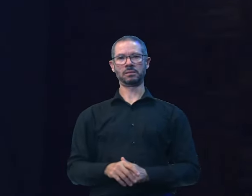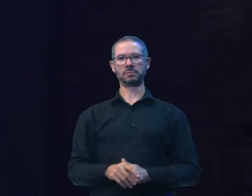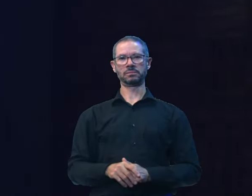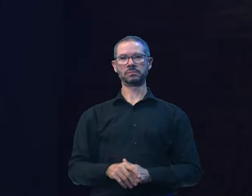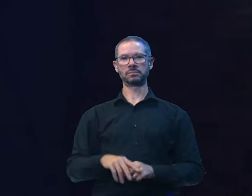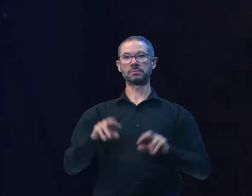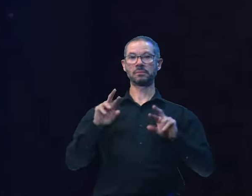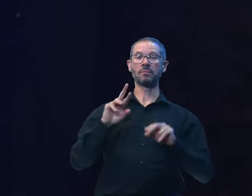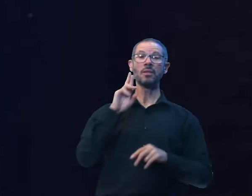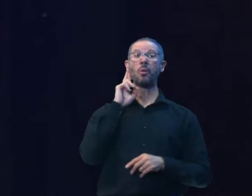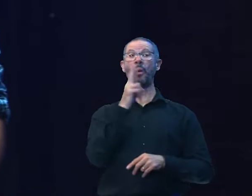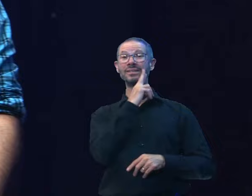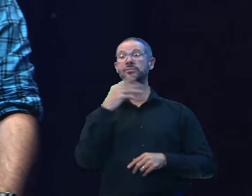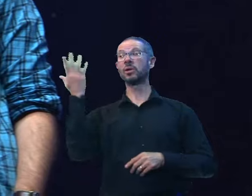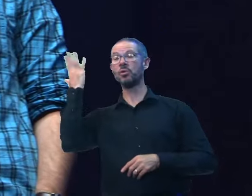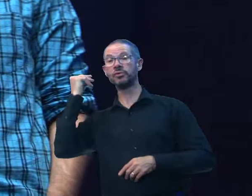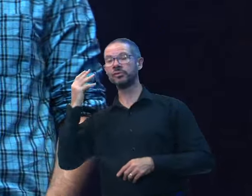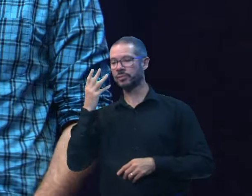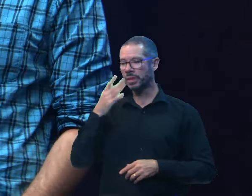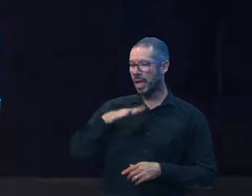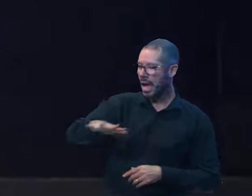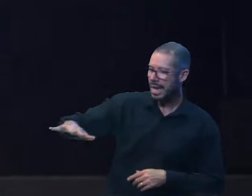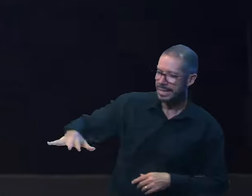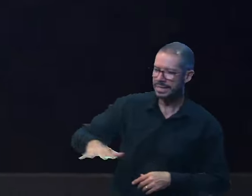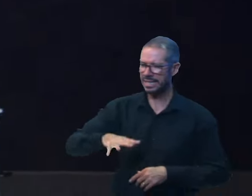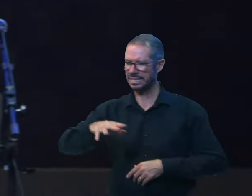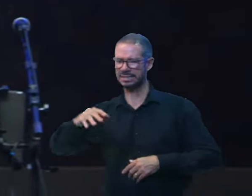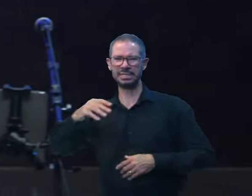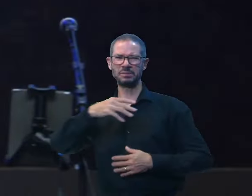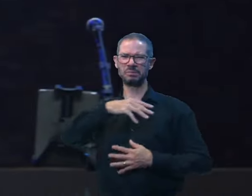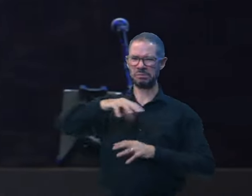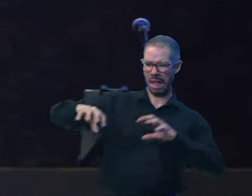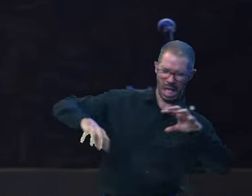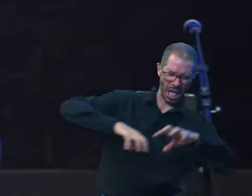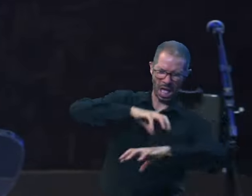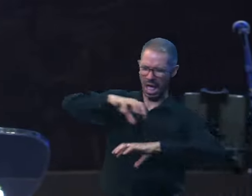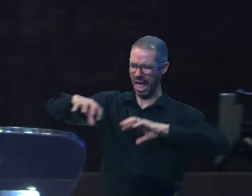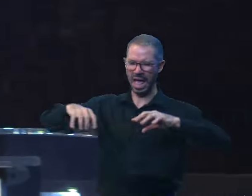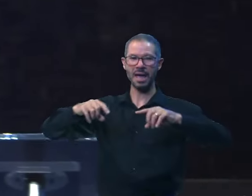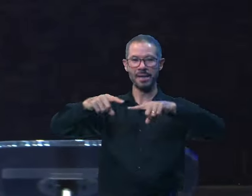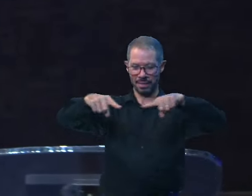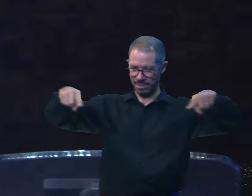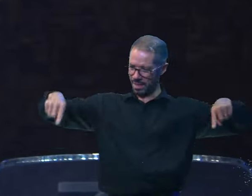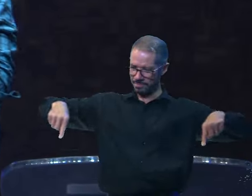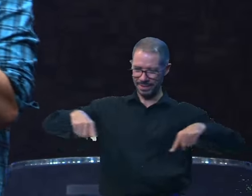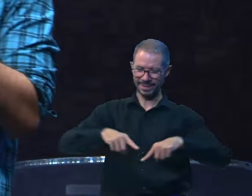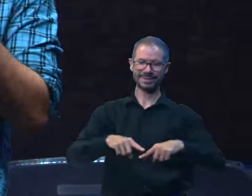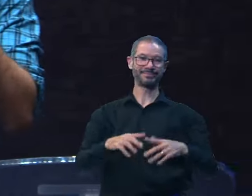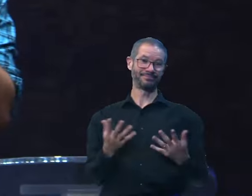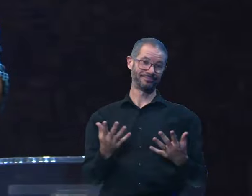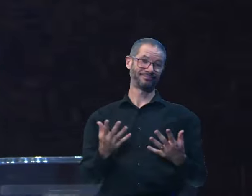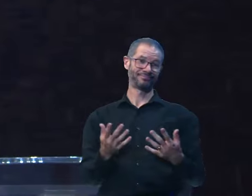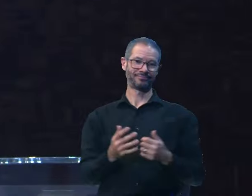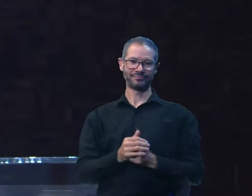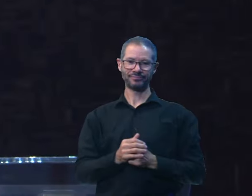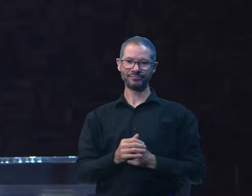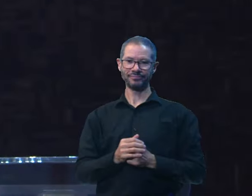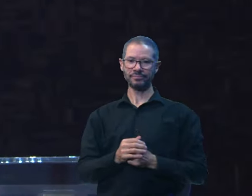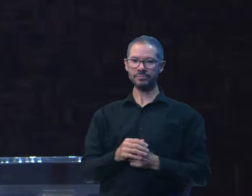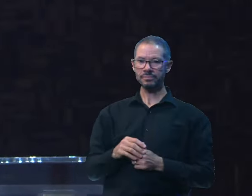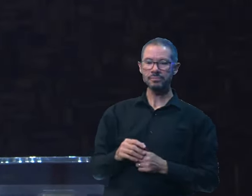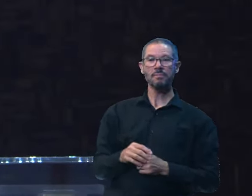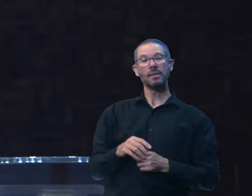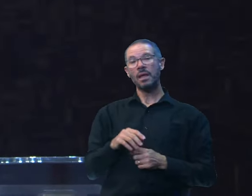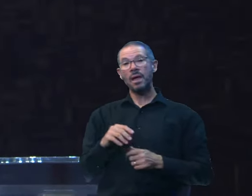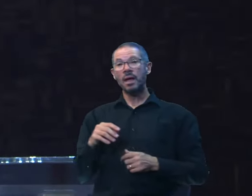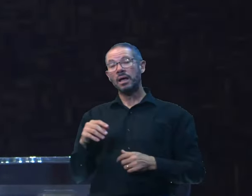Estava no restaurante esses dias, as crianças agitadas na mesa, para variar um pouquinho. E um saracuteando para cá, saracuteando para